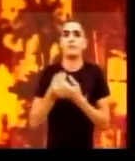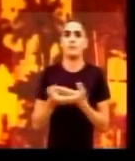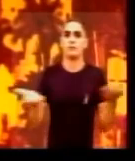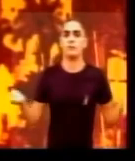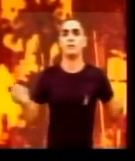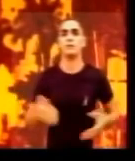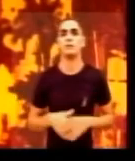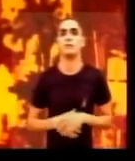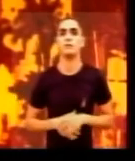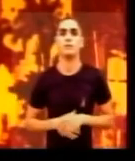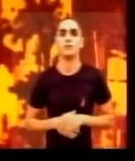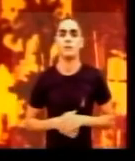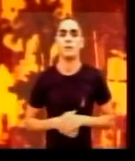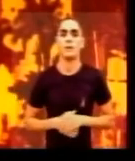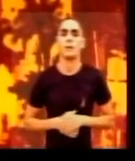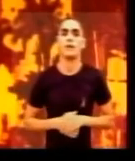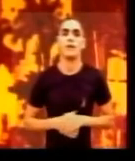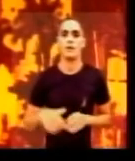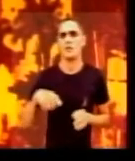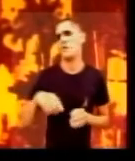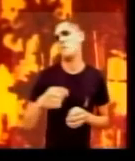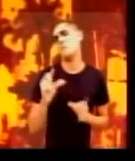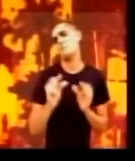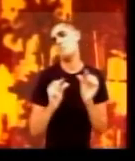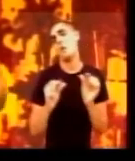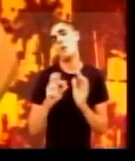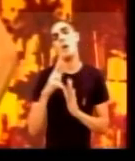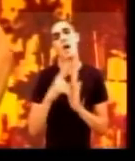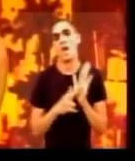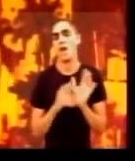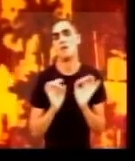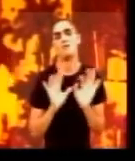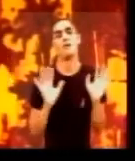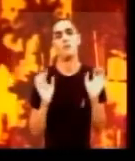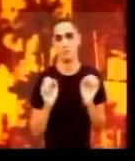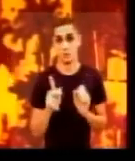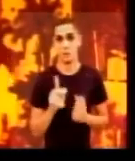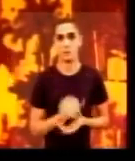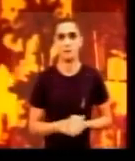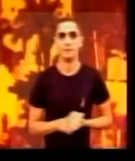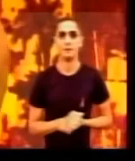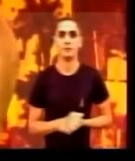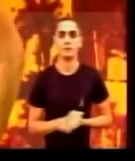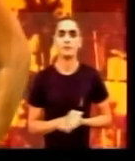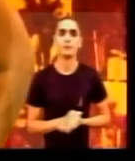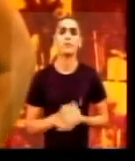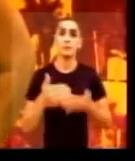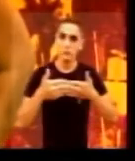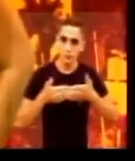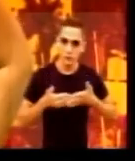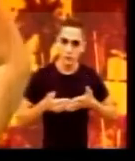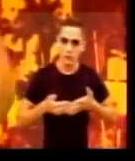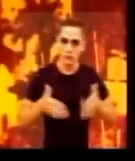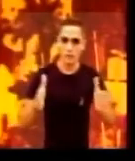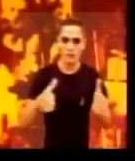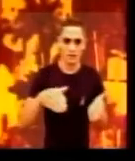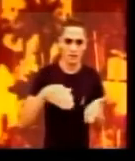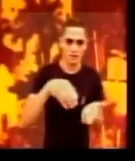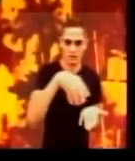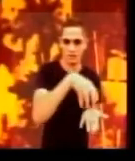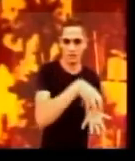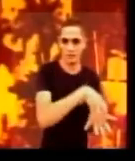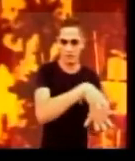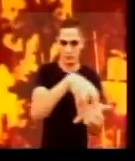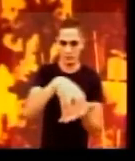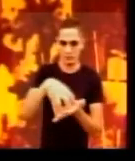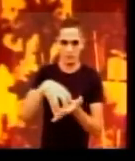Foram poucas alterações, tá? quanto ao funcionamento dos estabelecimentos